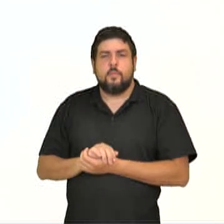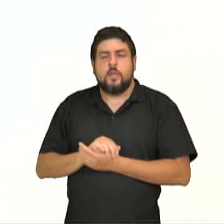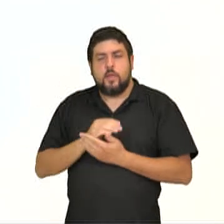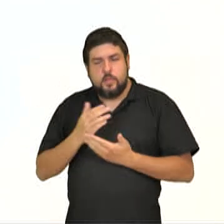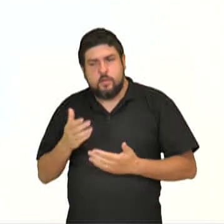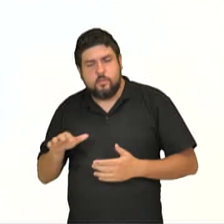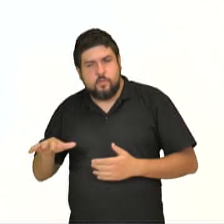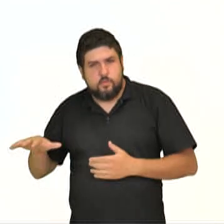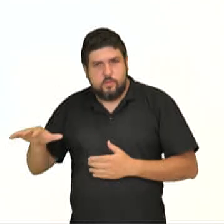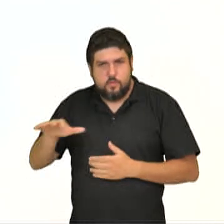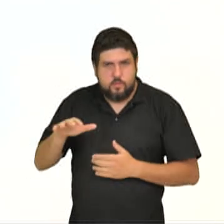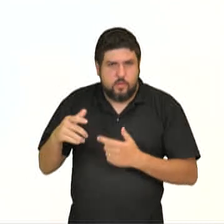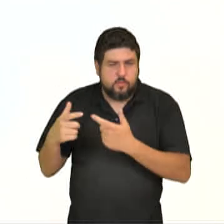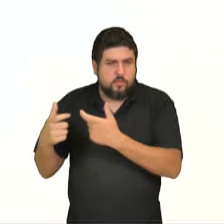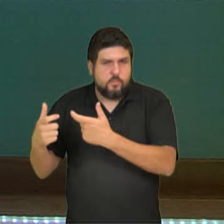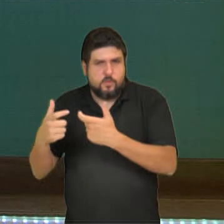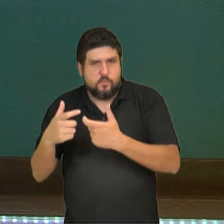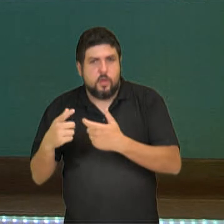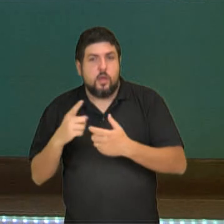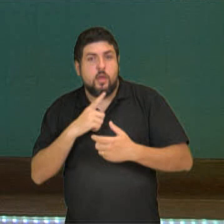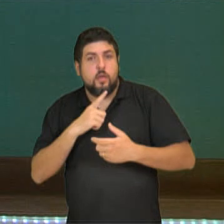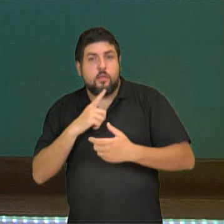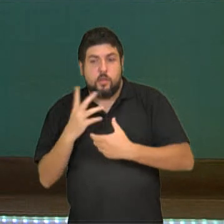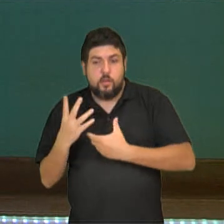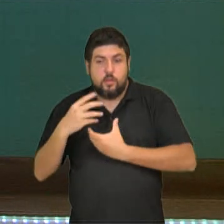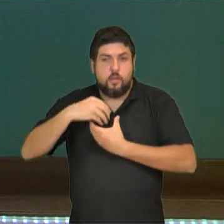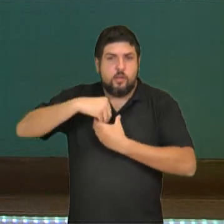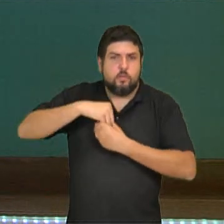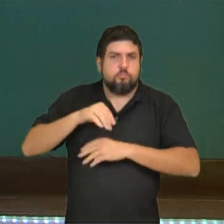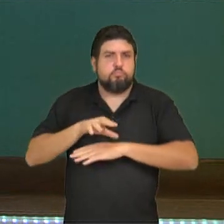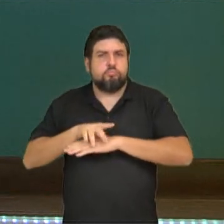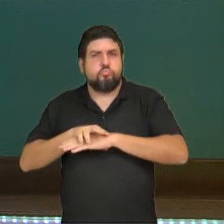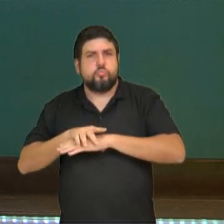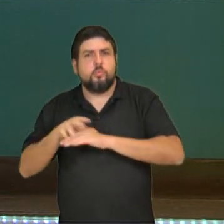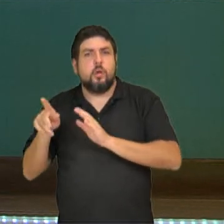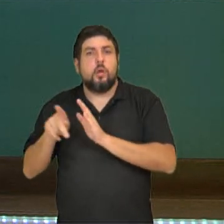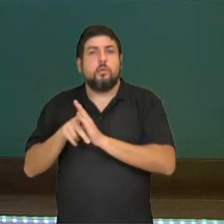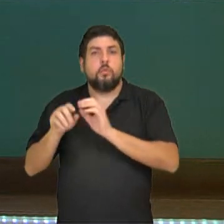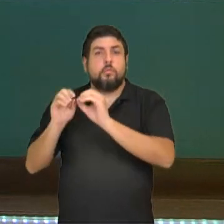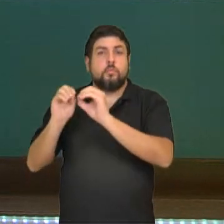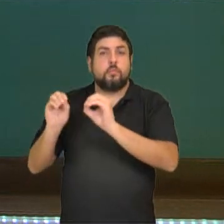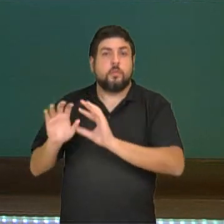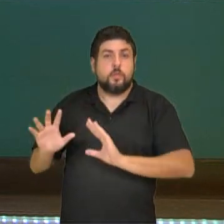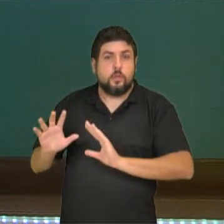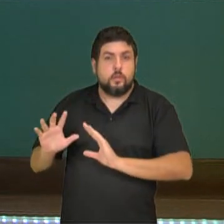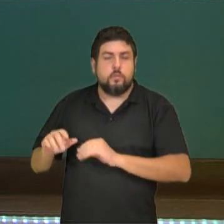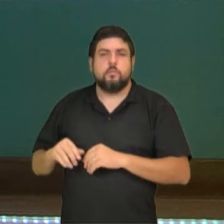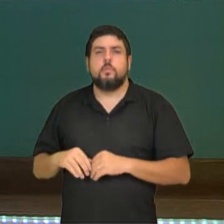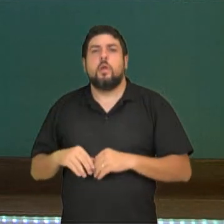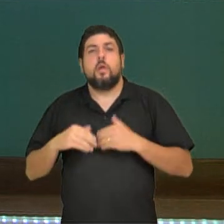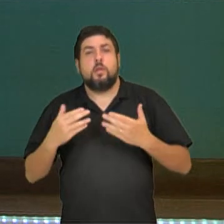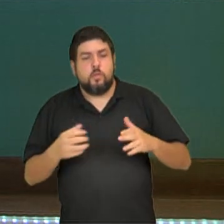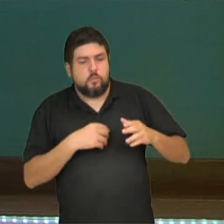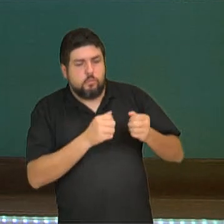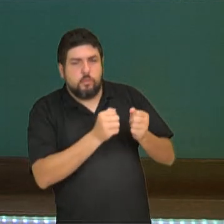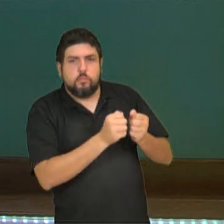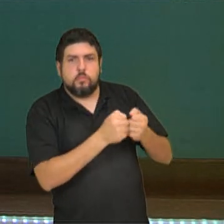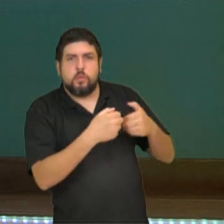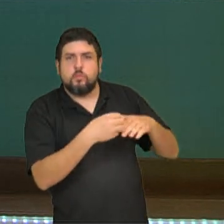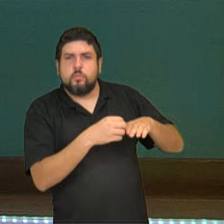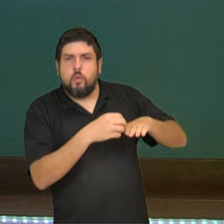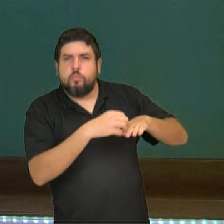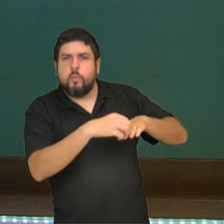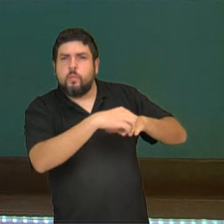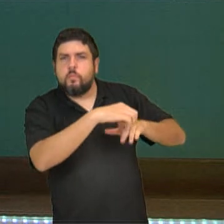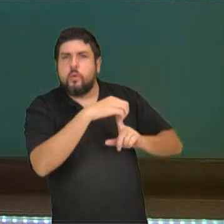guerra estavam tendo infecções causadas por bactérias. Então, ao se alimentar